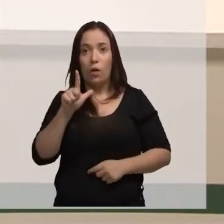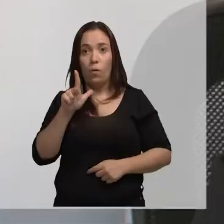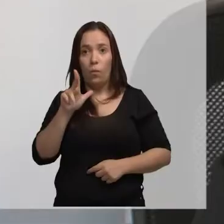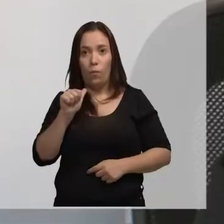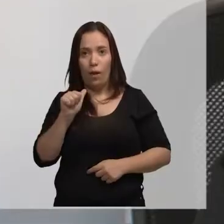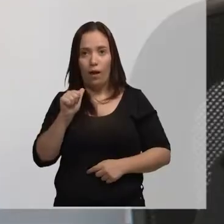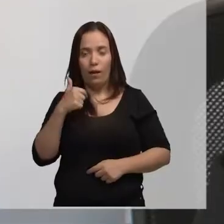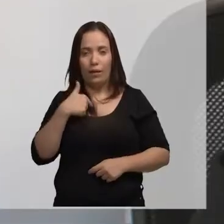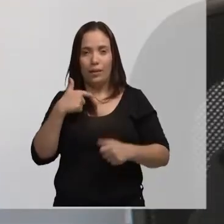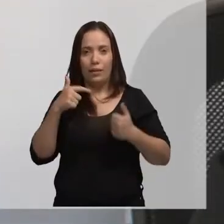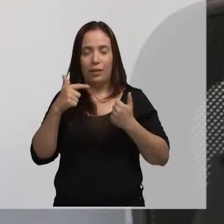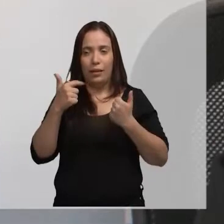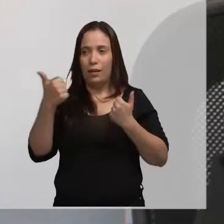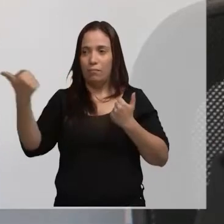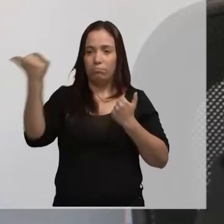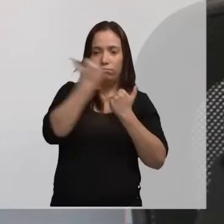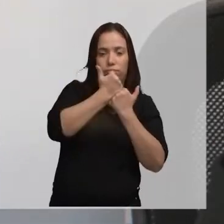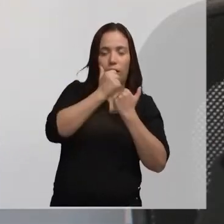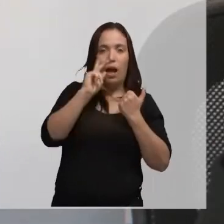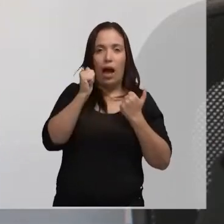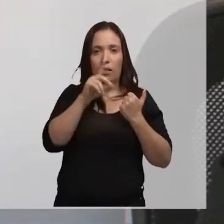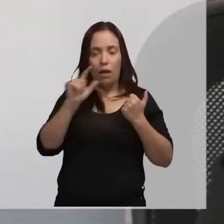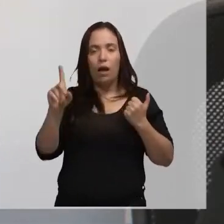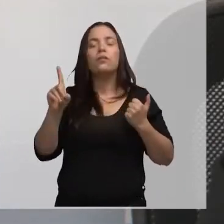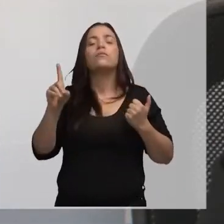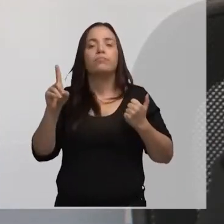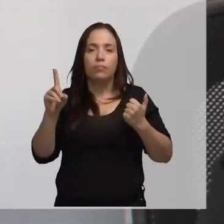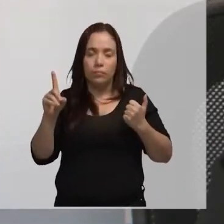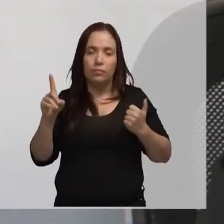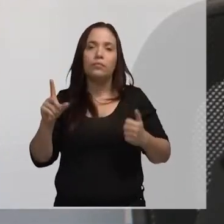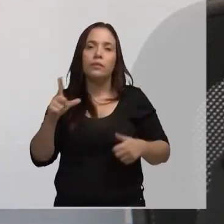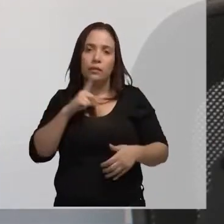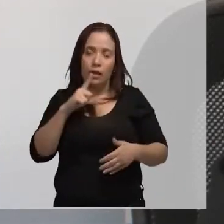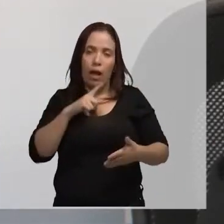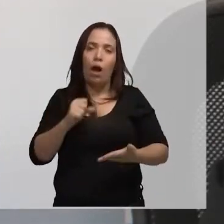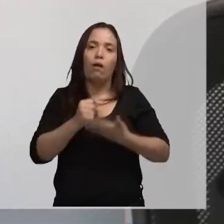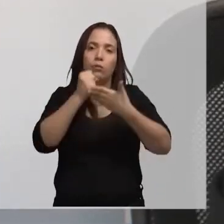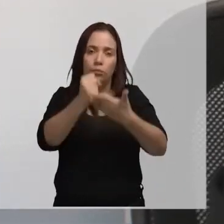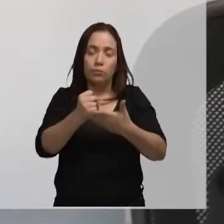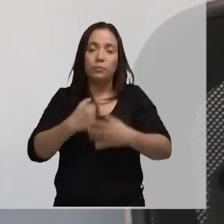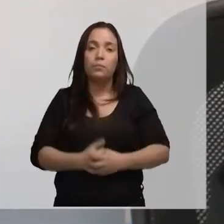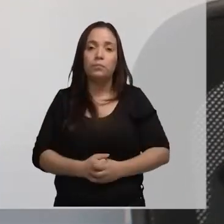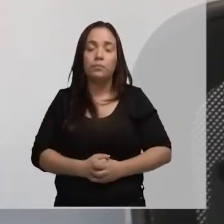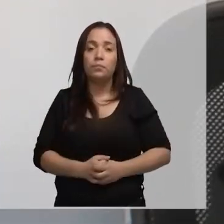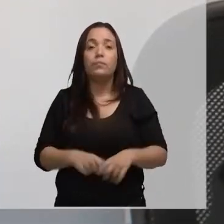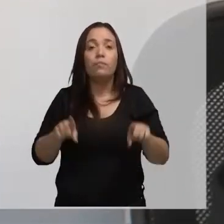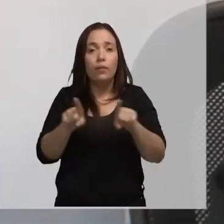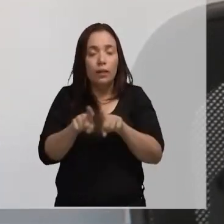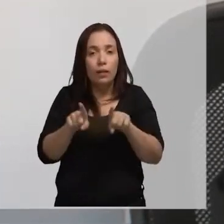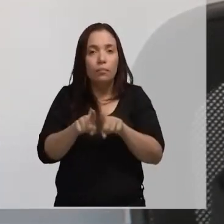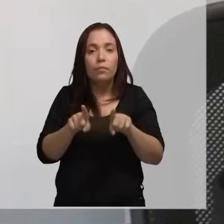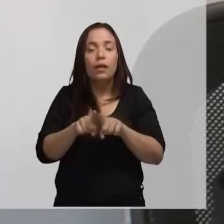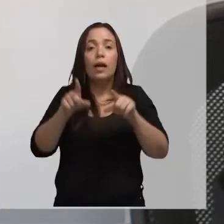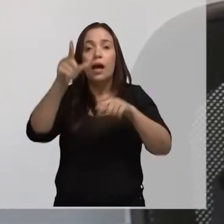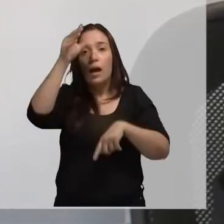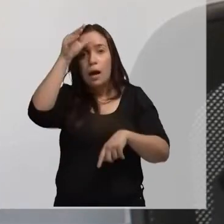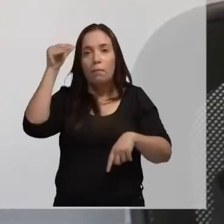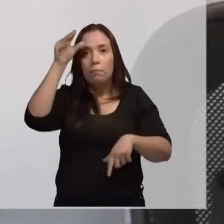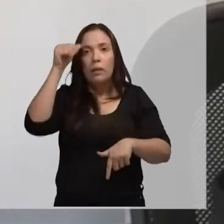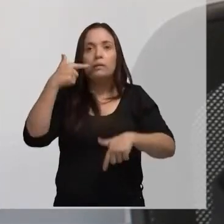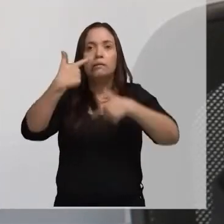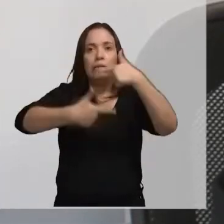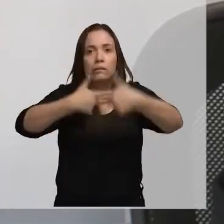Haddad, também o ajuda. Do outro lado, é indiscutível o empenho muito forte de Camilo